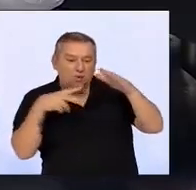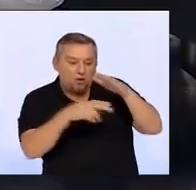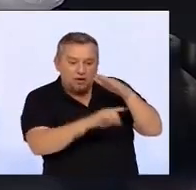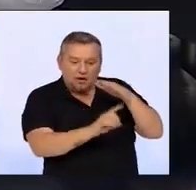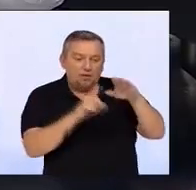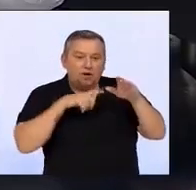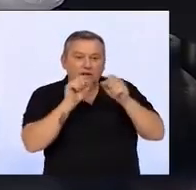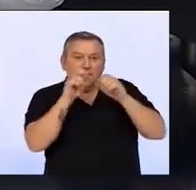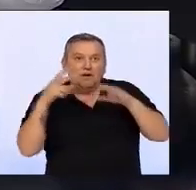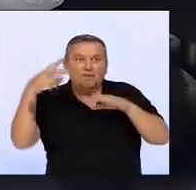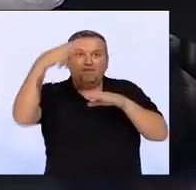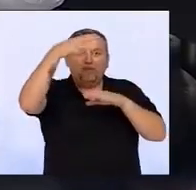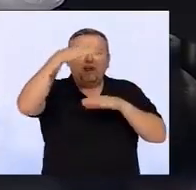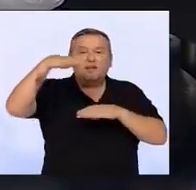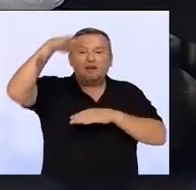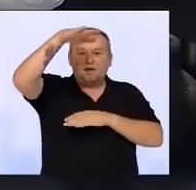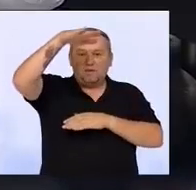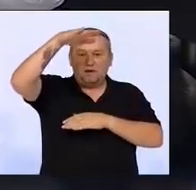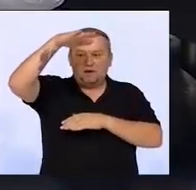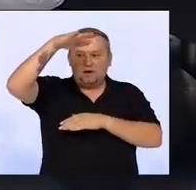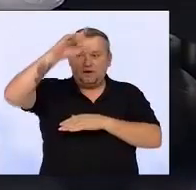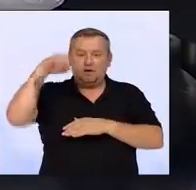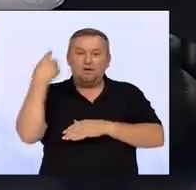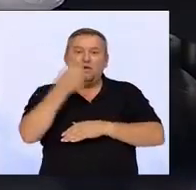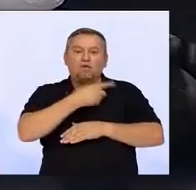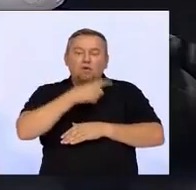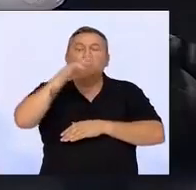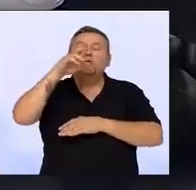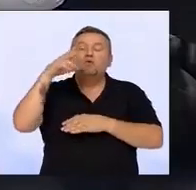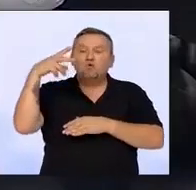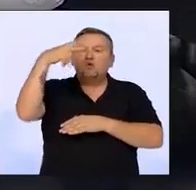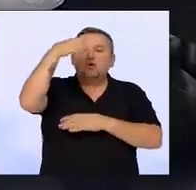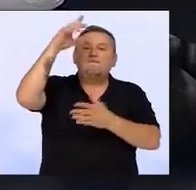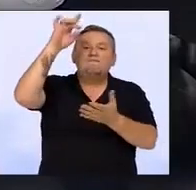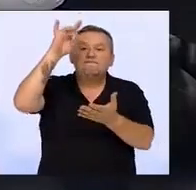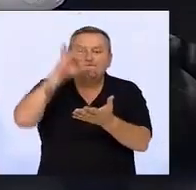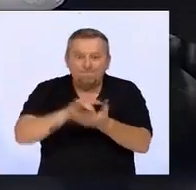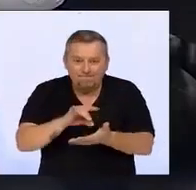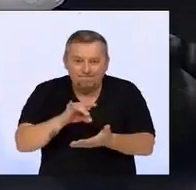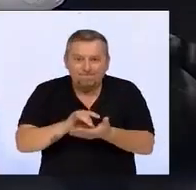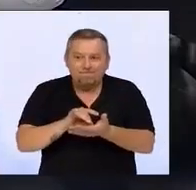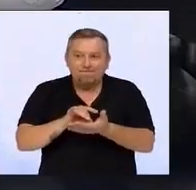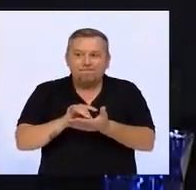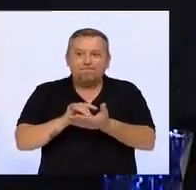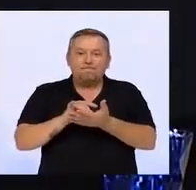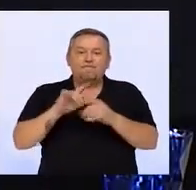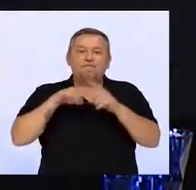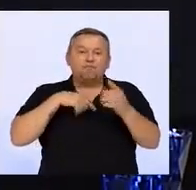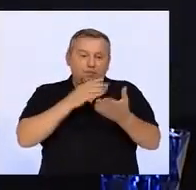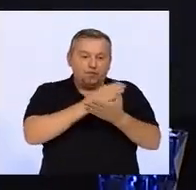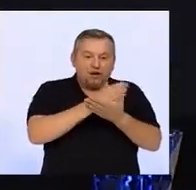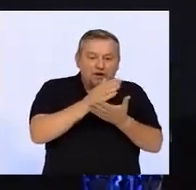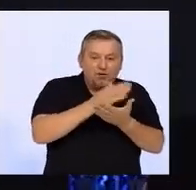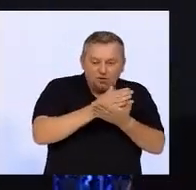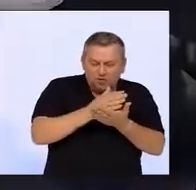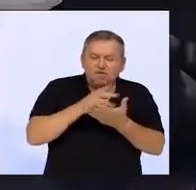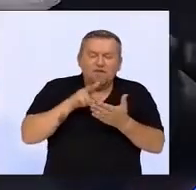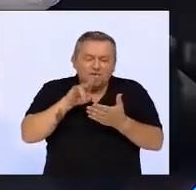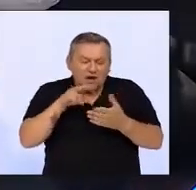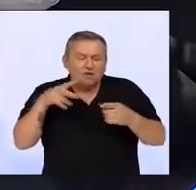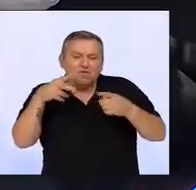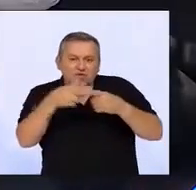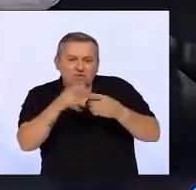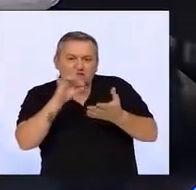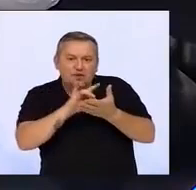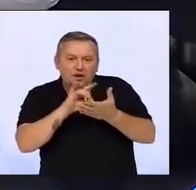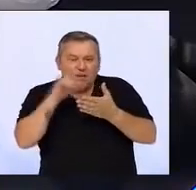Marina está fazendo, no programa dela está colocando, é que a gente vai cortar mesmo, né? Vai cortar mesmo. Cortar na carne e começar de cima. Cortar mesmo.